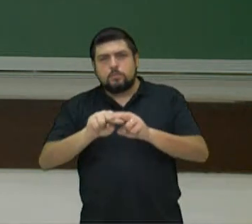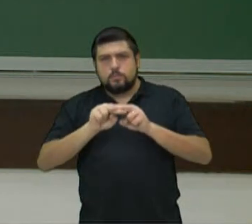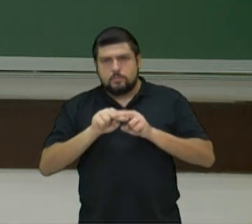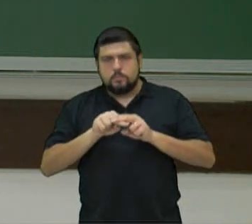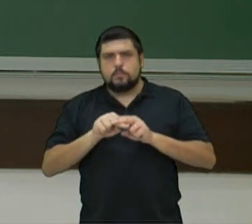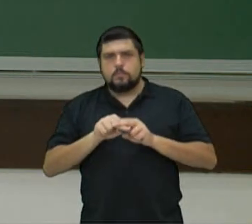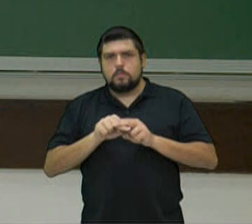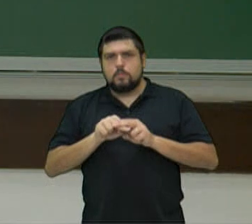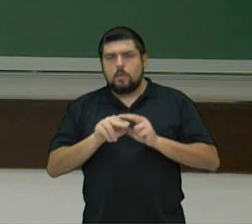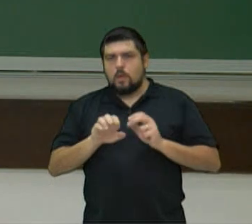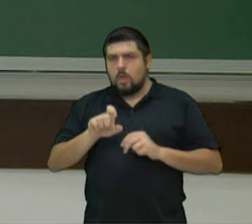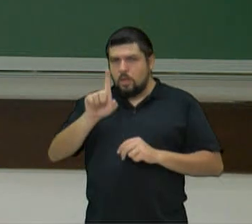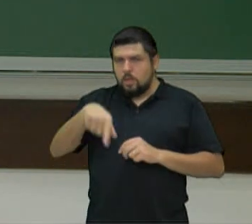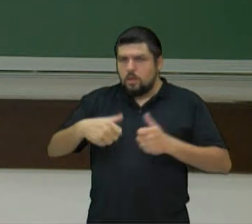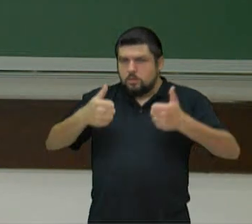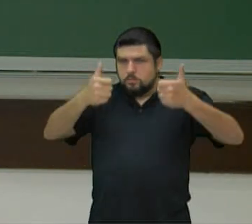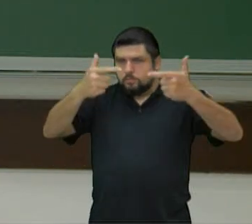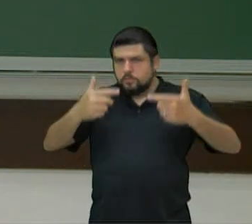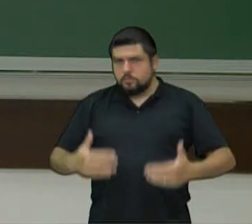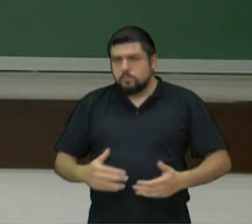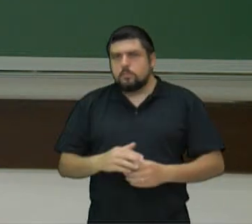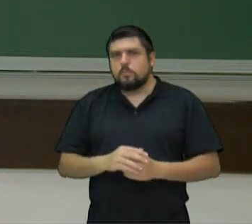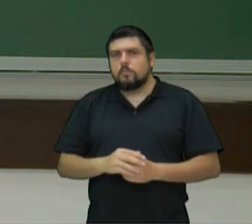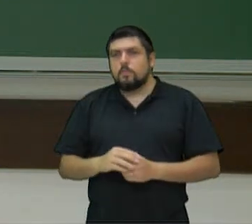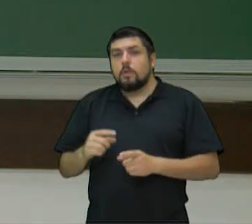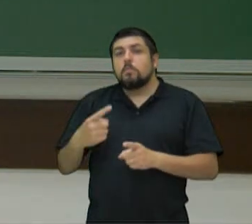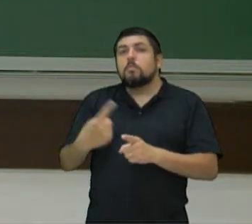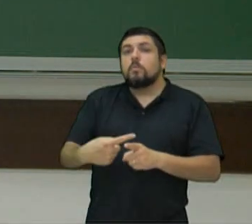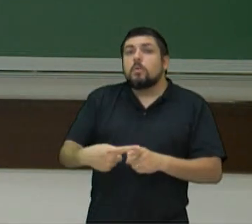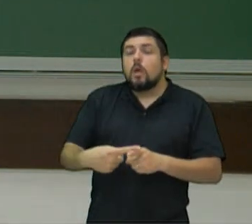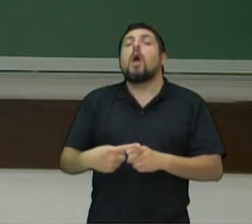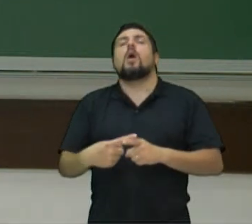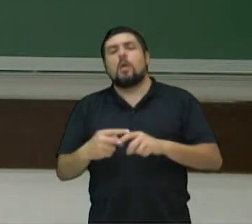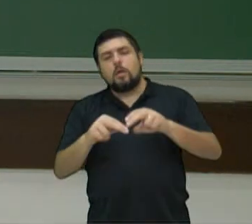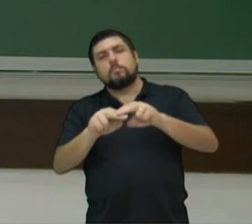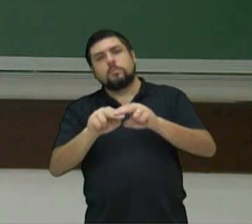razão, tá? Tá explicando por quê. Because.